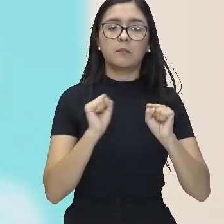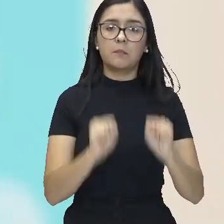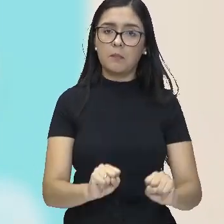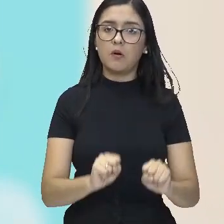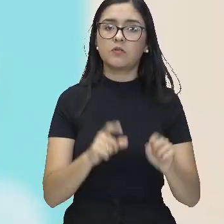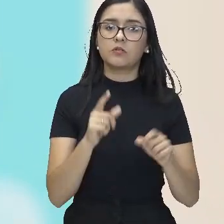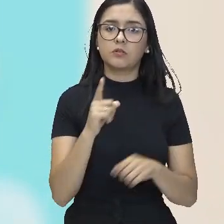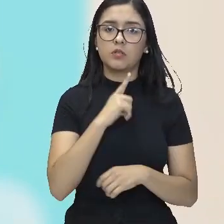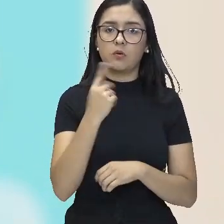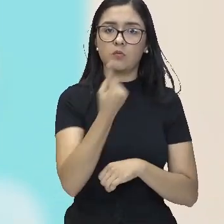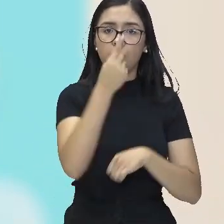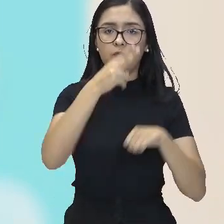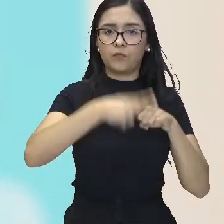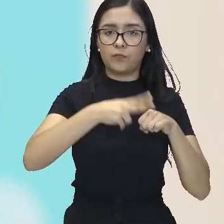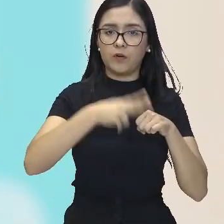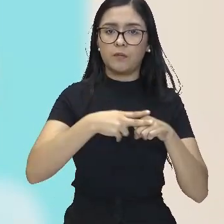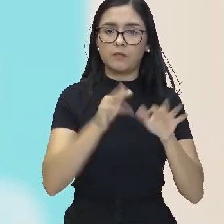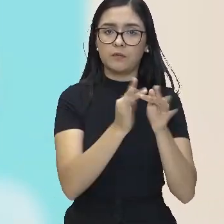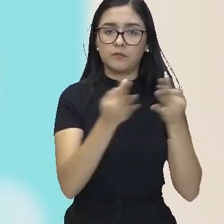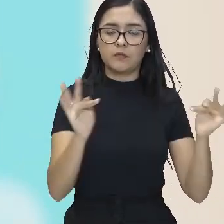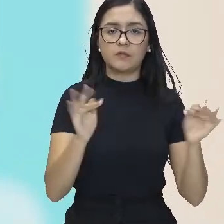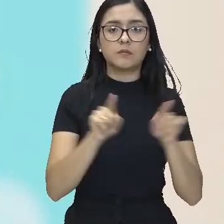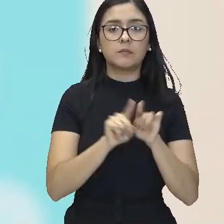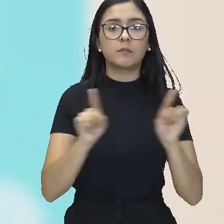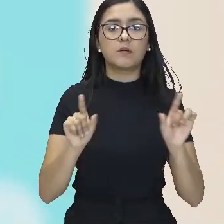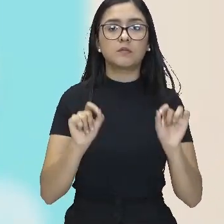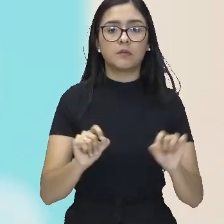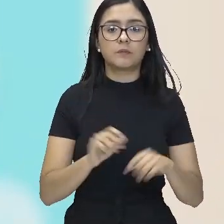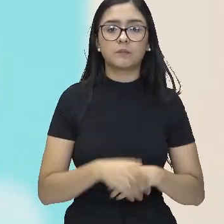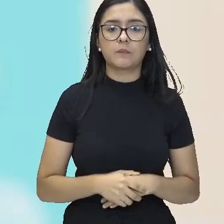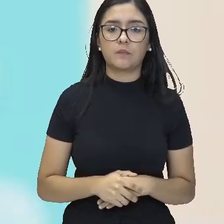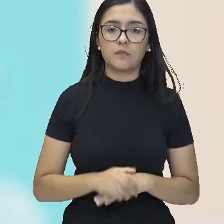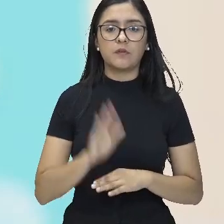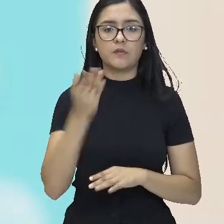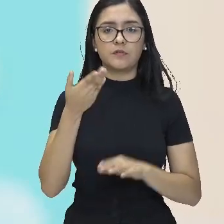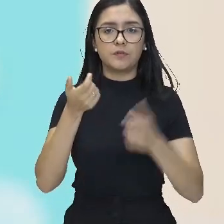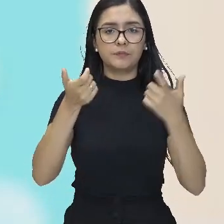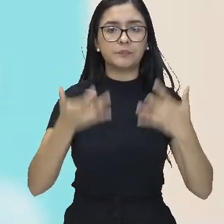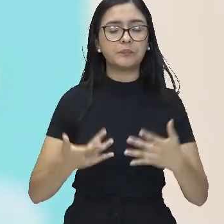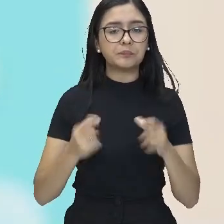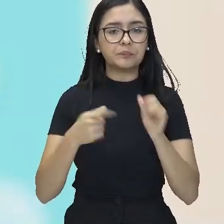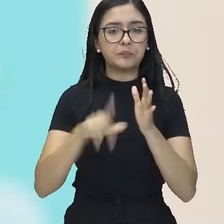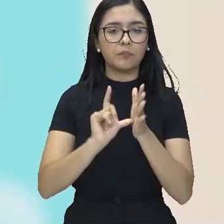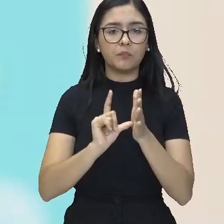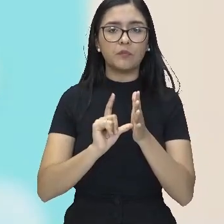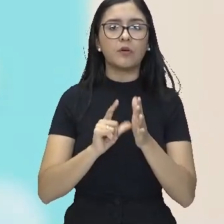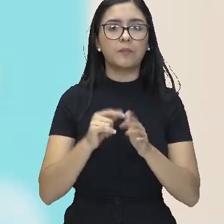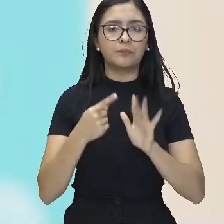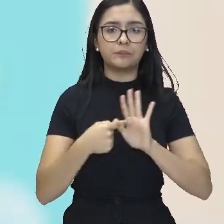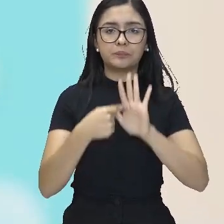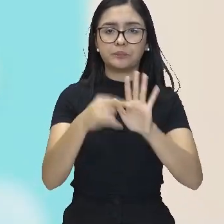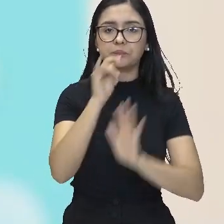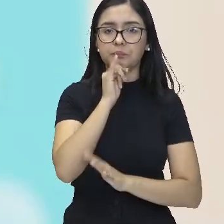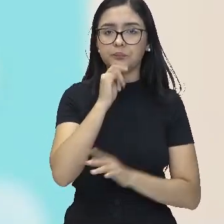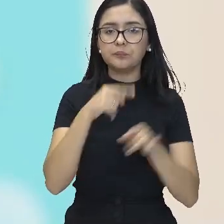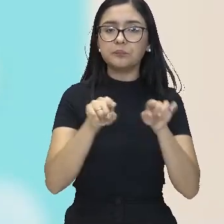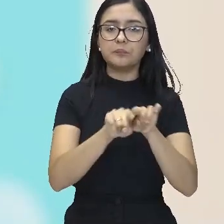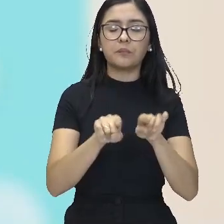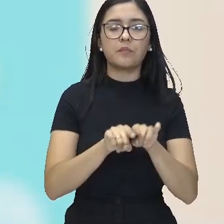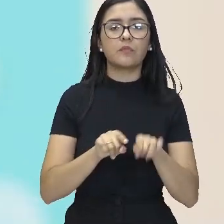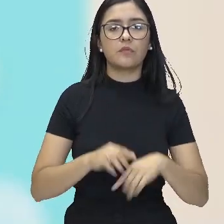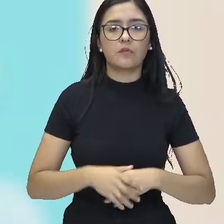só um verbo, mas, olha, como eu já passei aqui um exemplo para vocês,